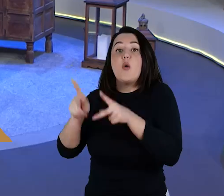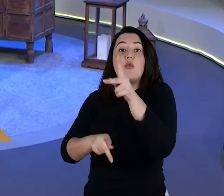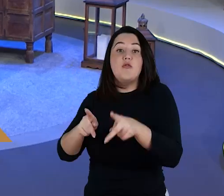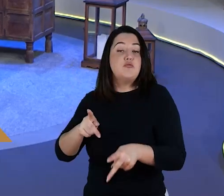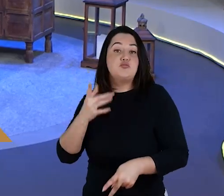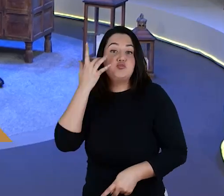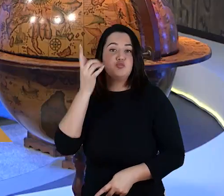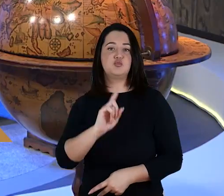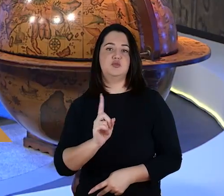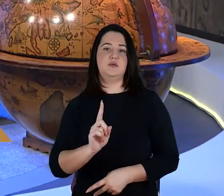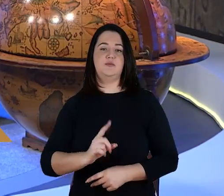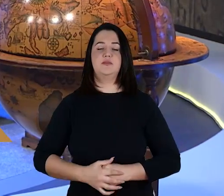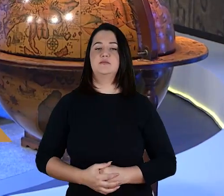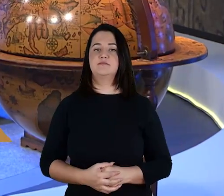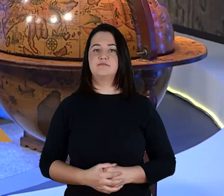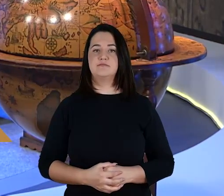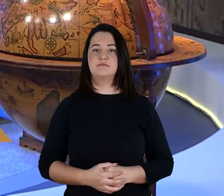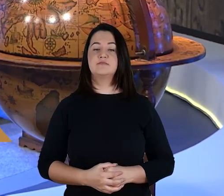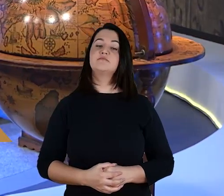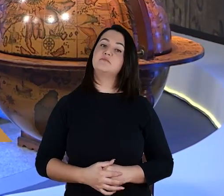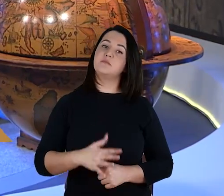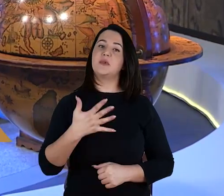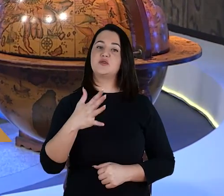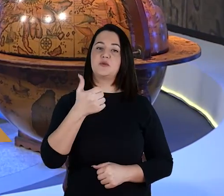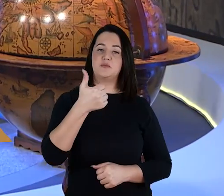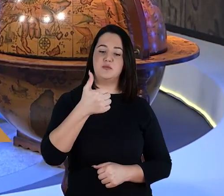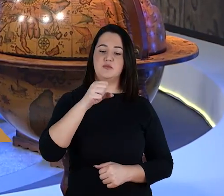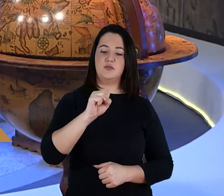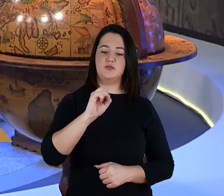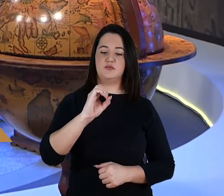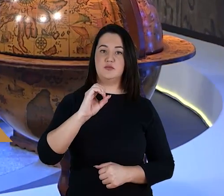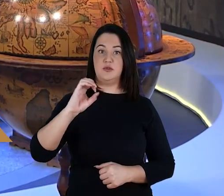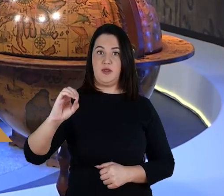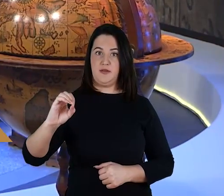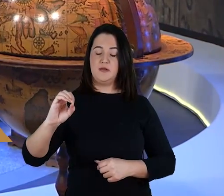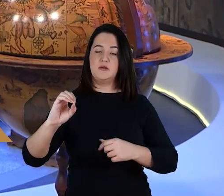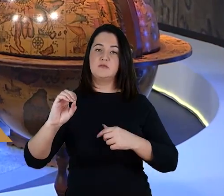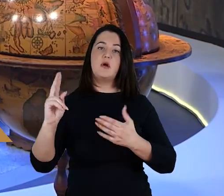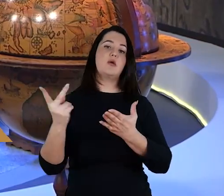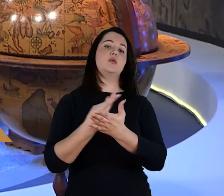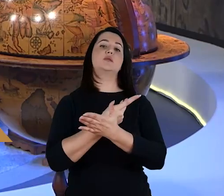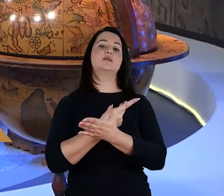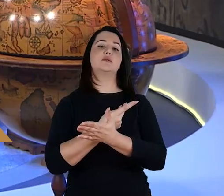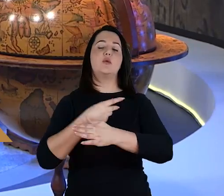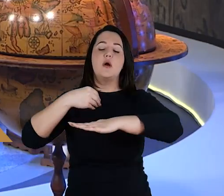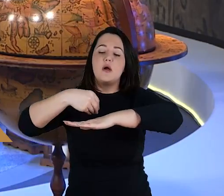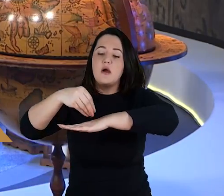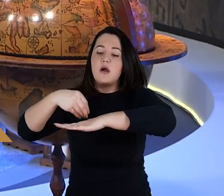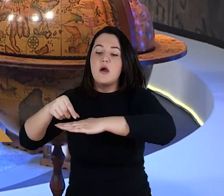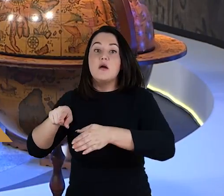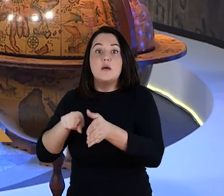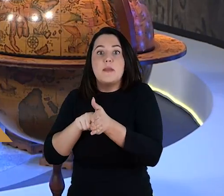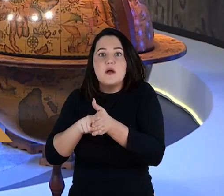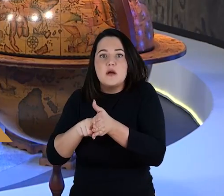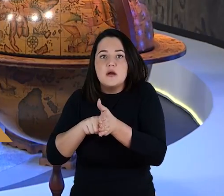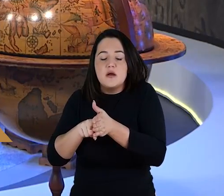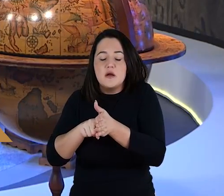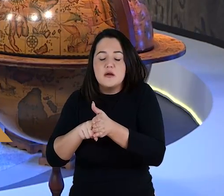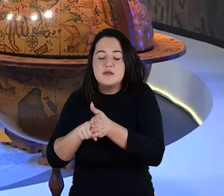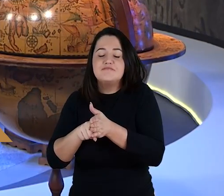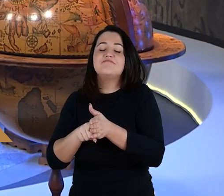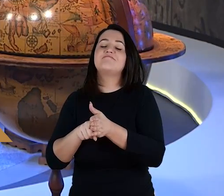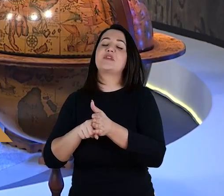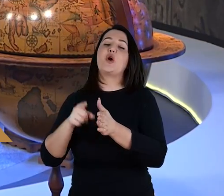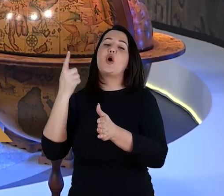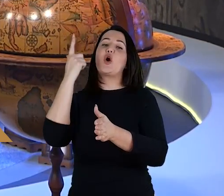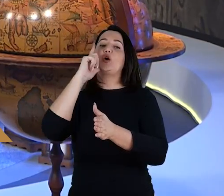nação. Finalmente, em 1880, o mistério arqueológico acabou sendo resolvido.